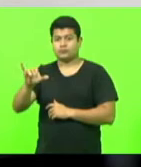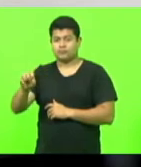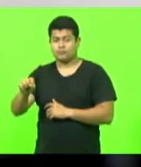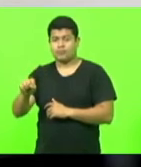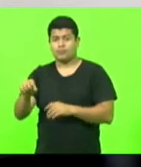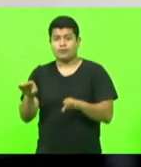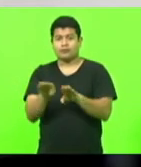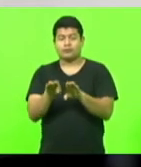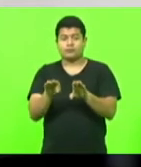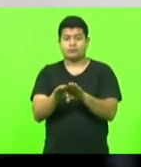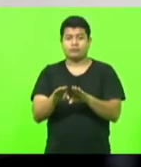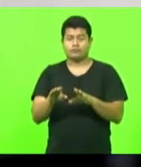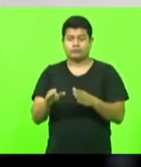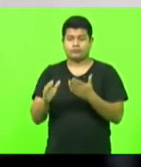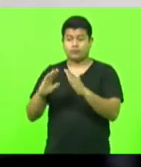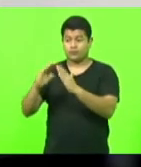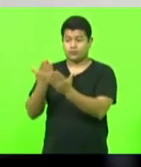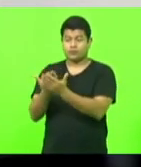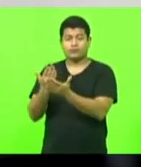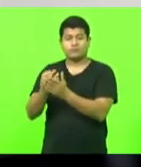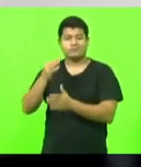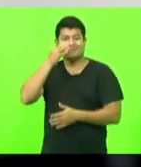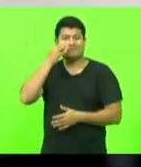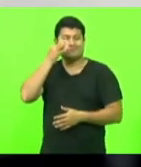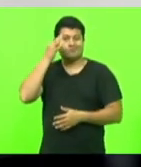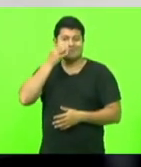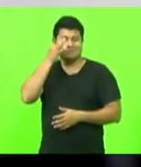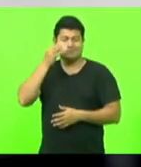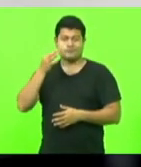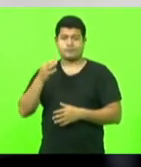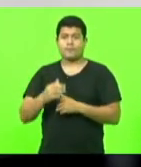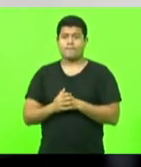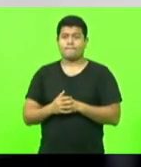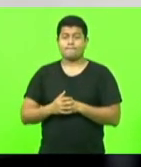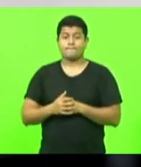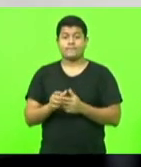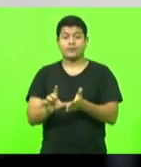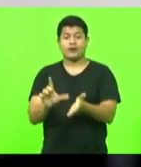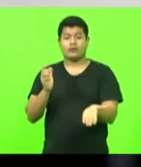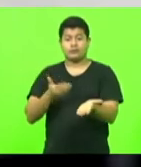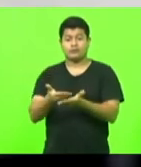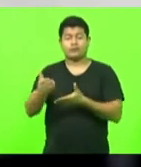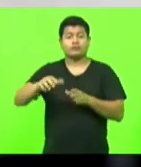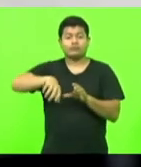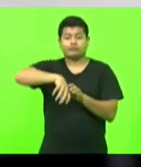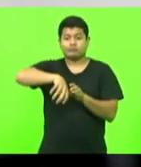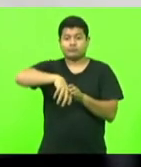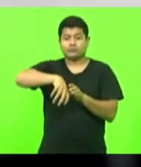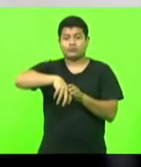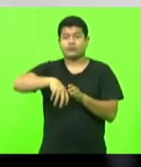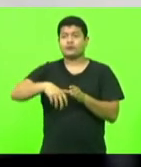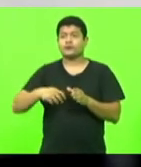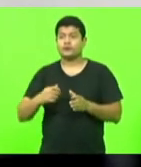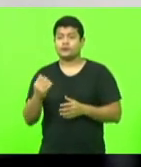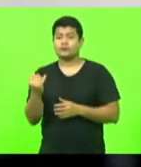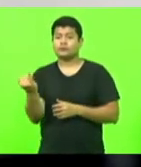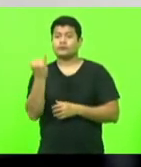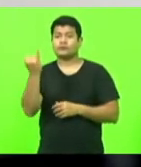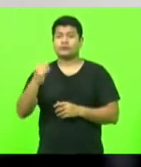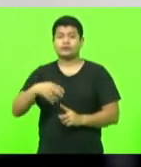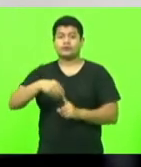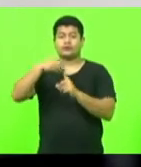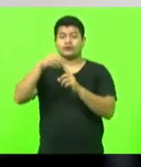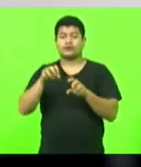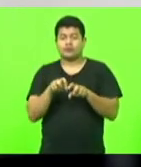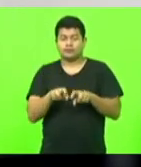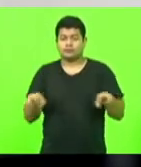E ainda, deputada Marlene, antes de iniciar o sorteio, é interessante destacar aqui a mesa diretora,